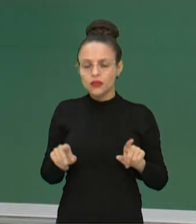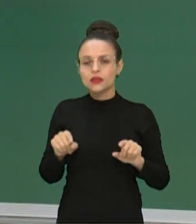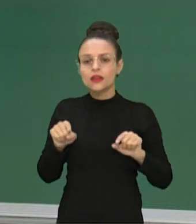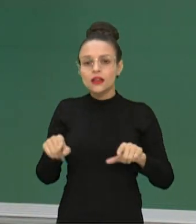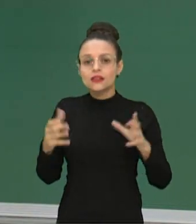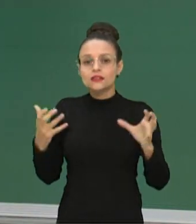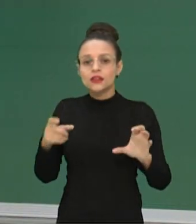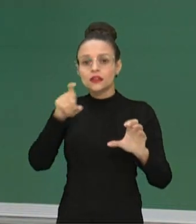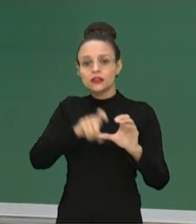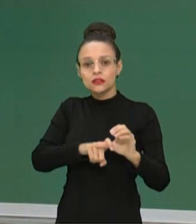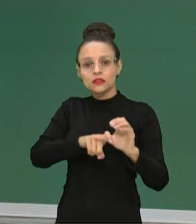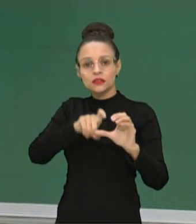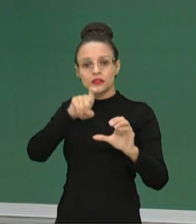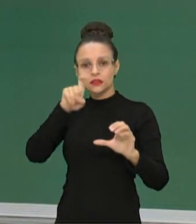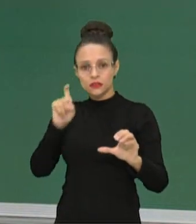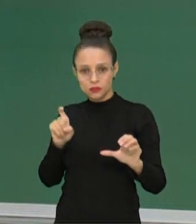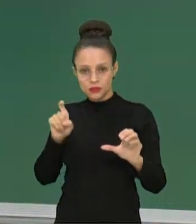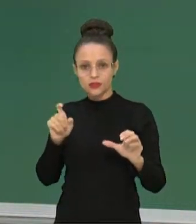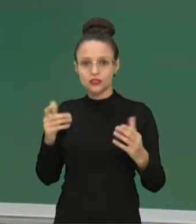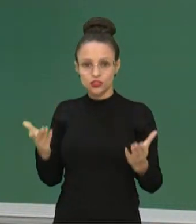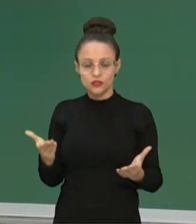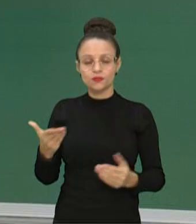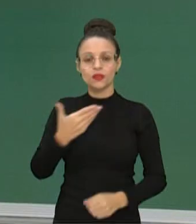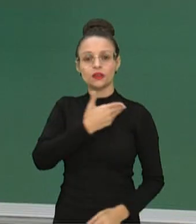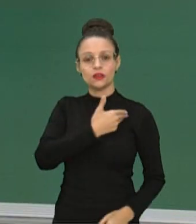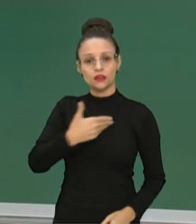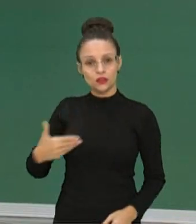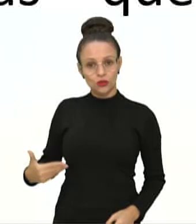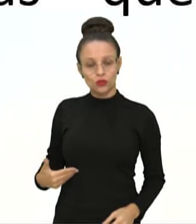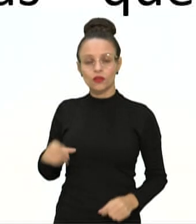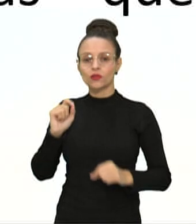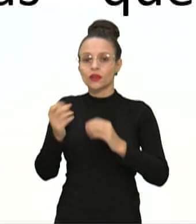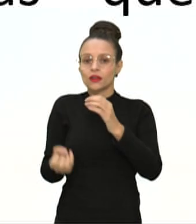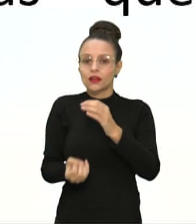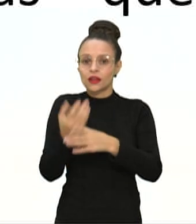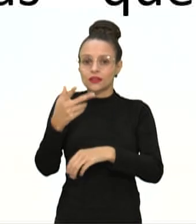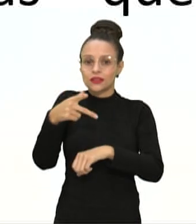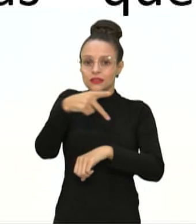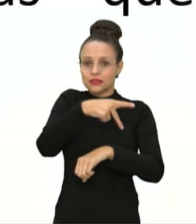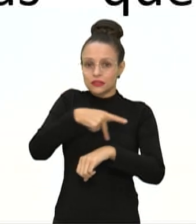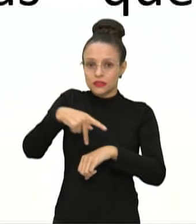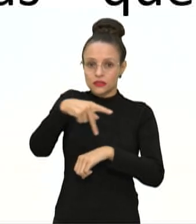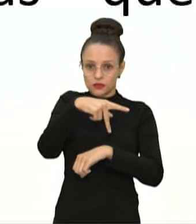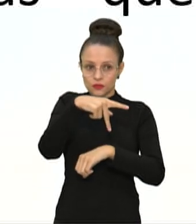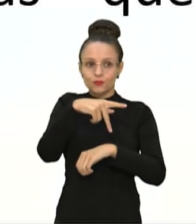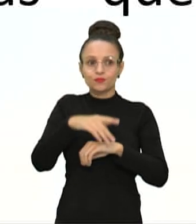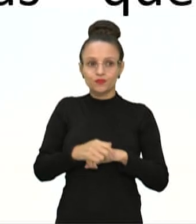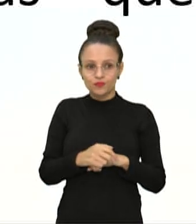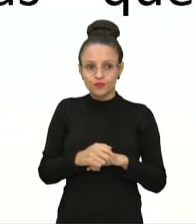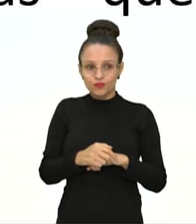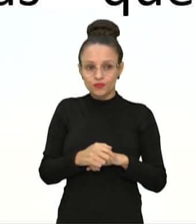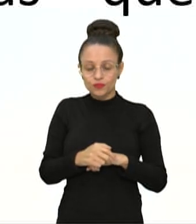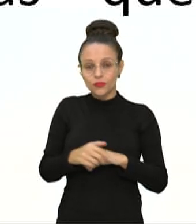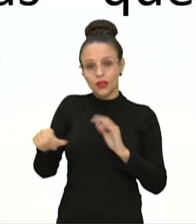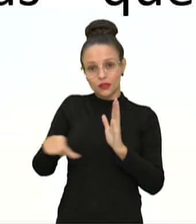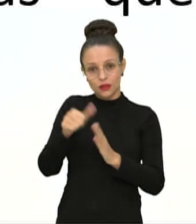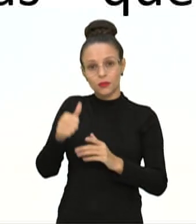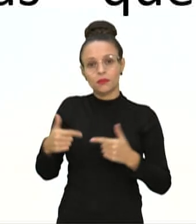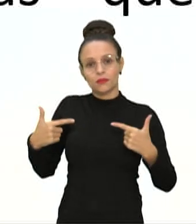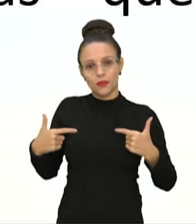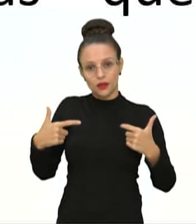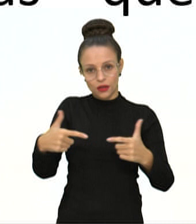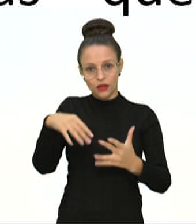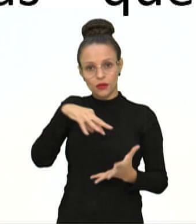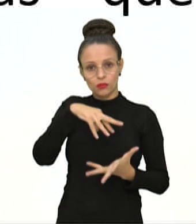ser independentes. Então, a Iugoslávia foi criada como nação, não era uma nação, na Primeira Guerra